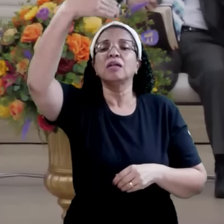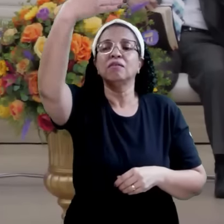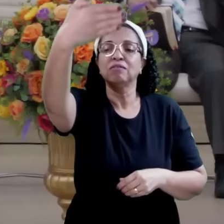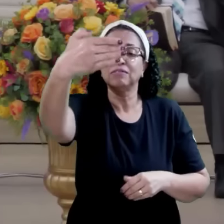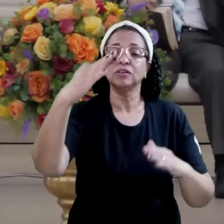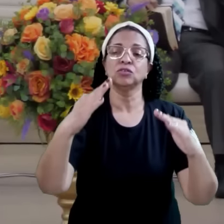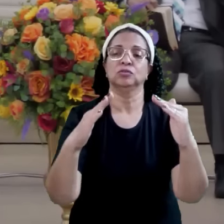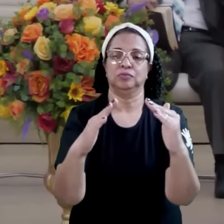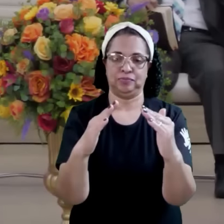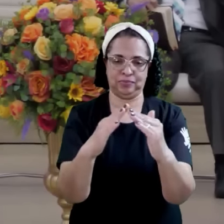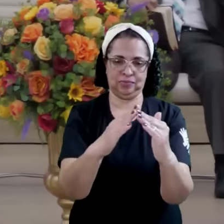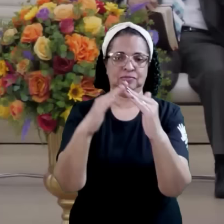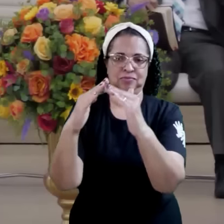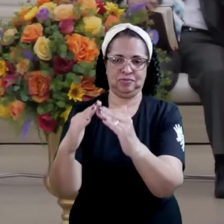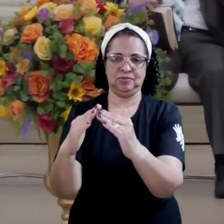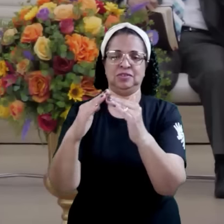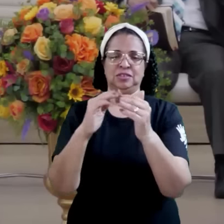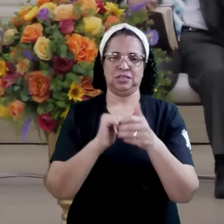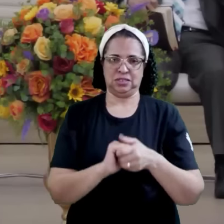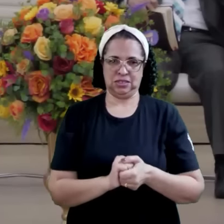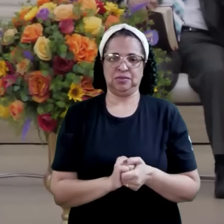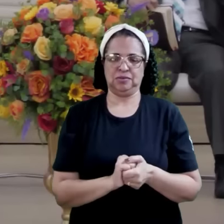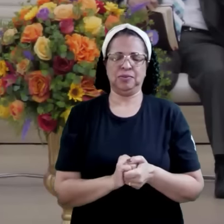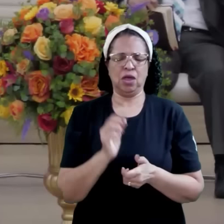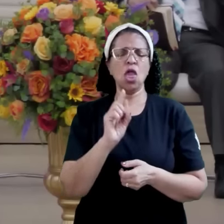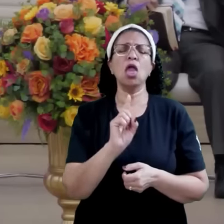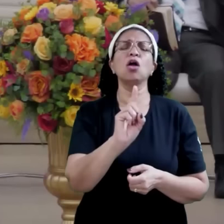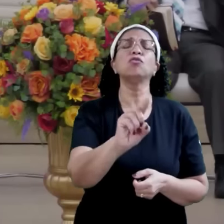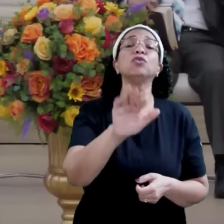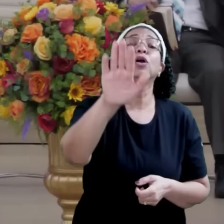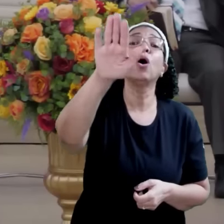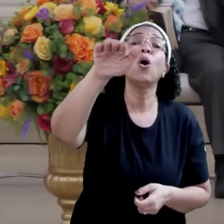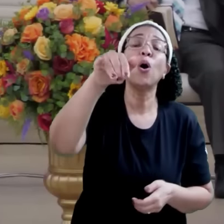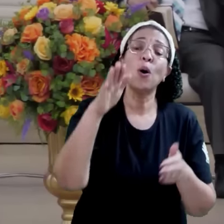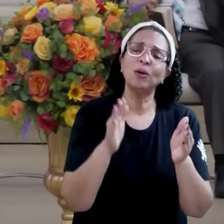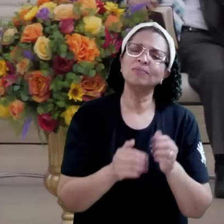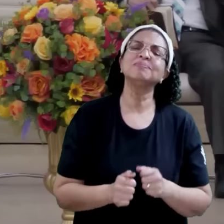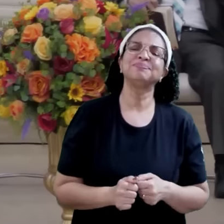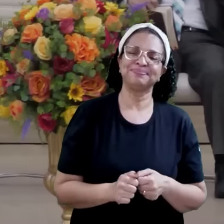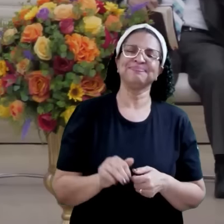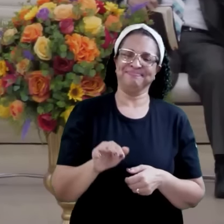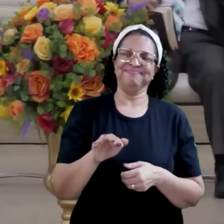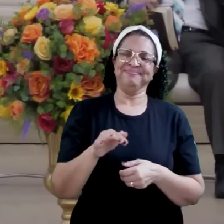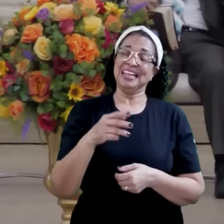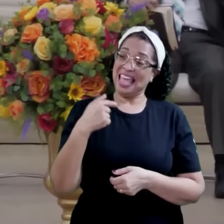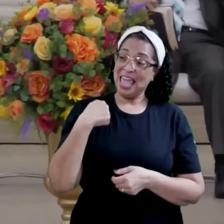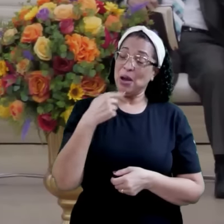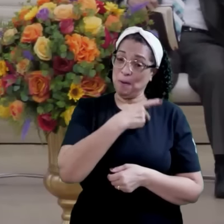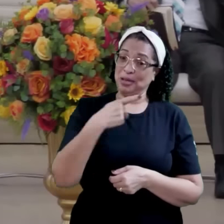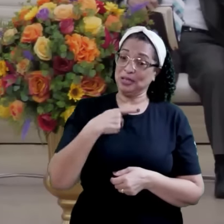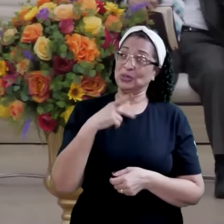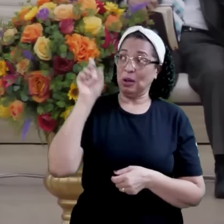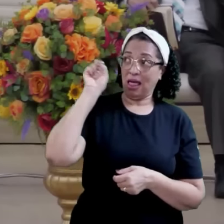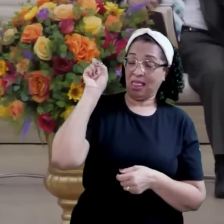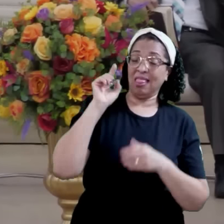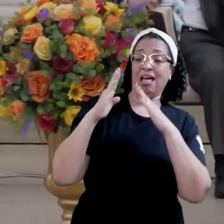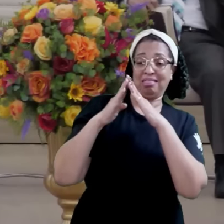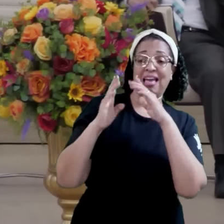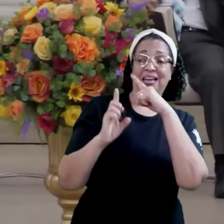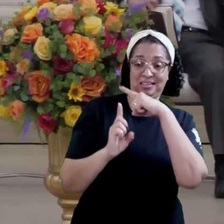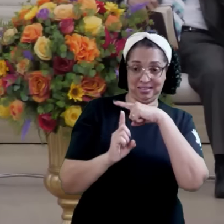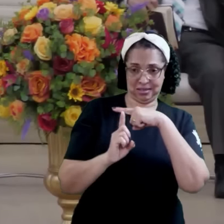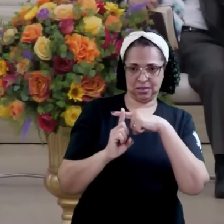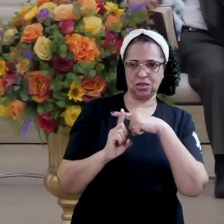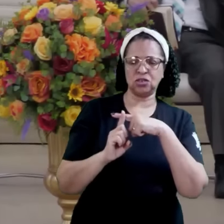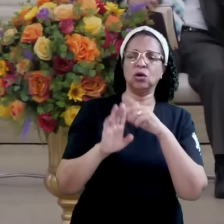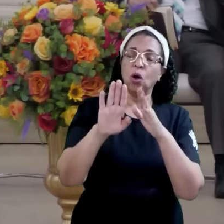meia idade com poucas palavras muito sem expressão no rosto eu disse senhora somos o pastor da igreja aqui na frente eu quero dizer pra senhora que se tiver alguma